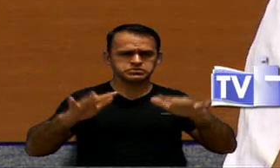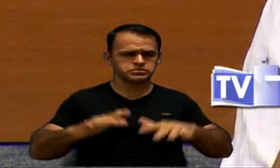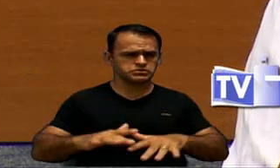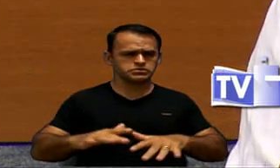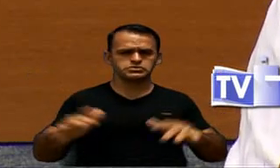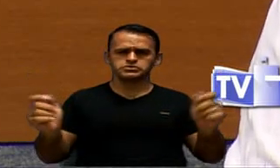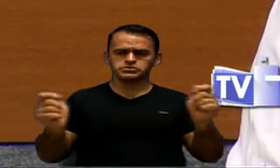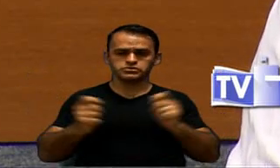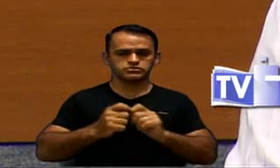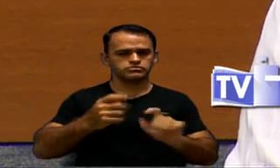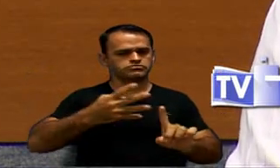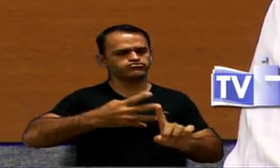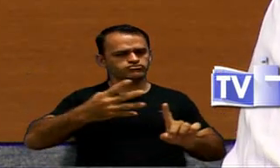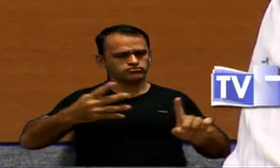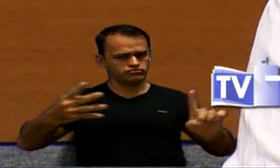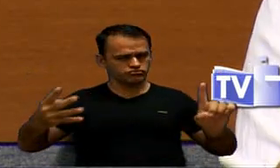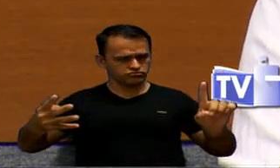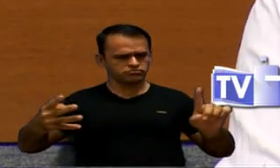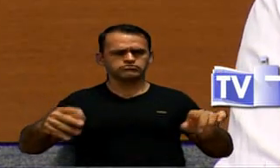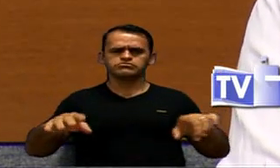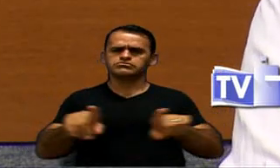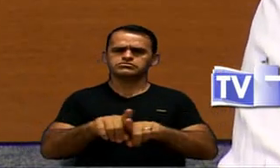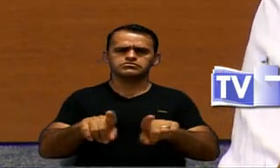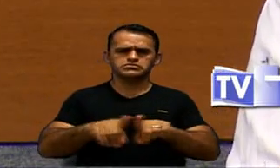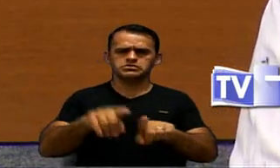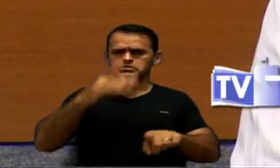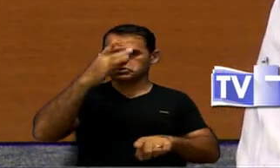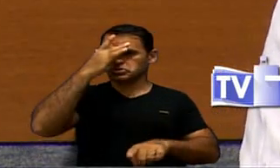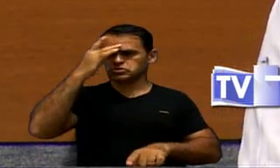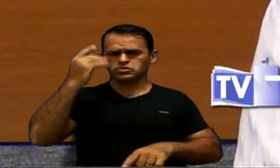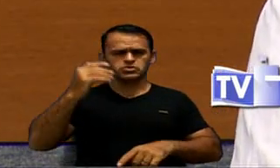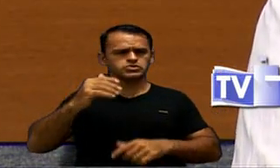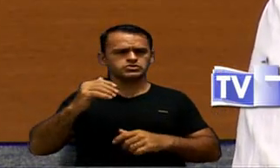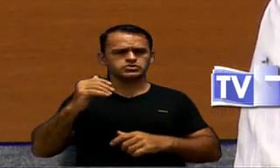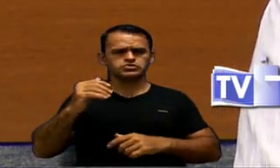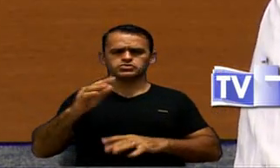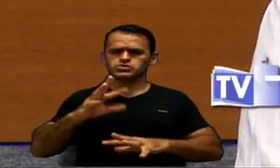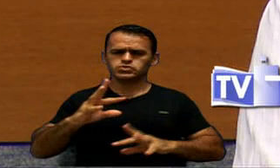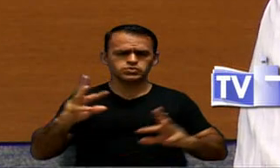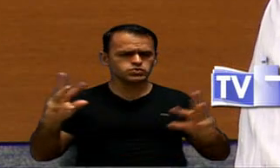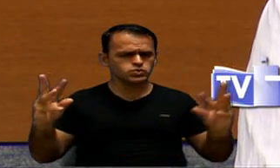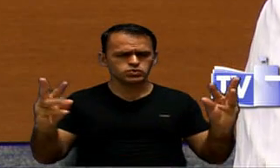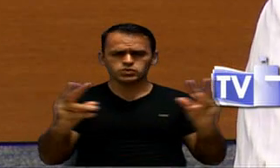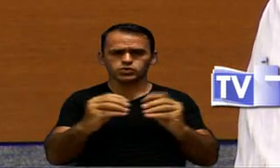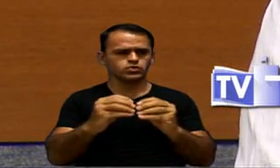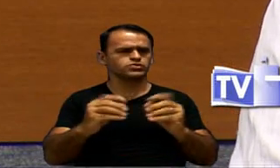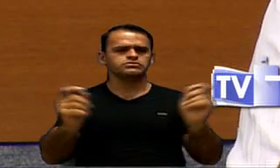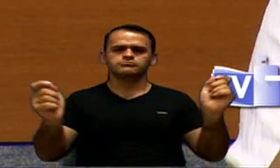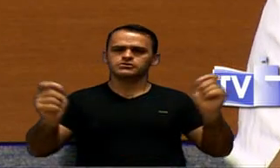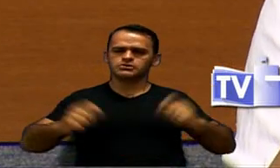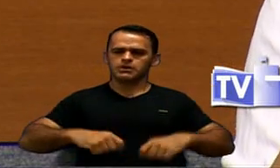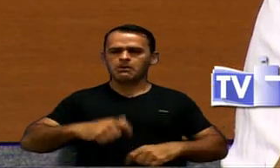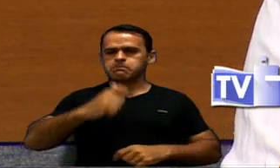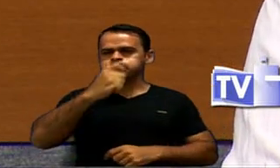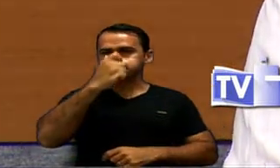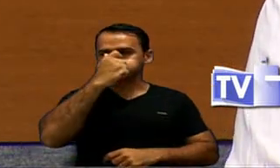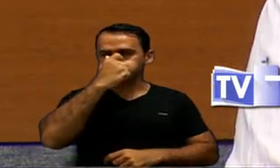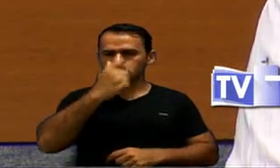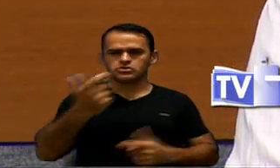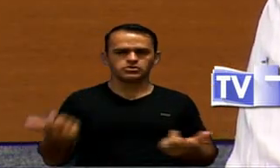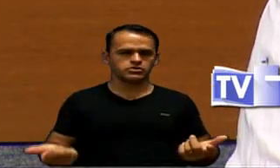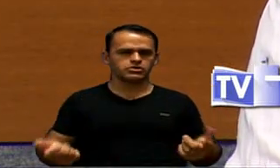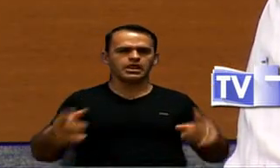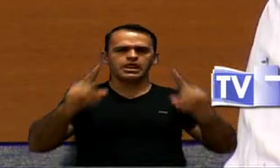a população LGBT sorocabana, mas também no intuito de agregar toda a população, gente. Vamos ocupar o espaço. É, o Palácio